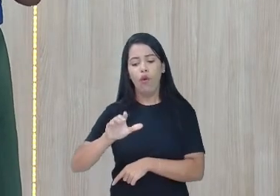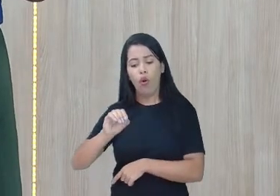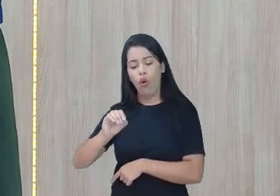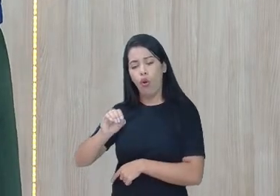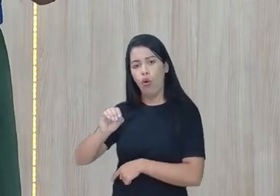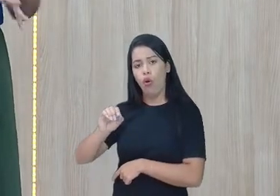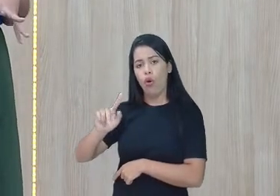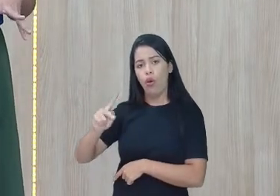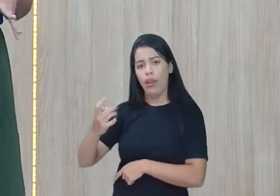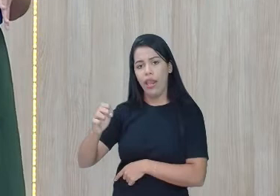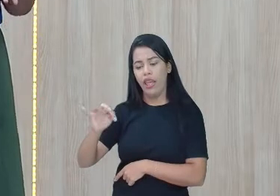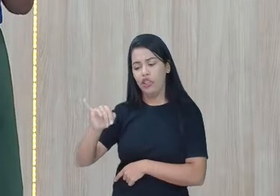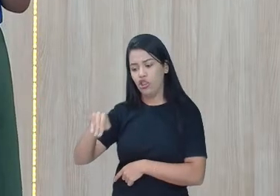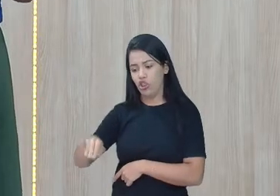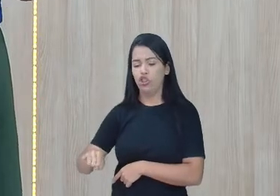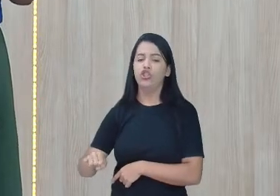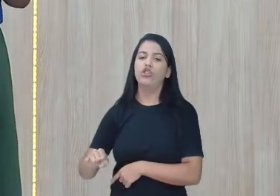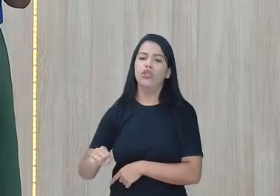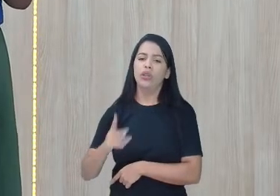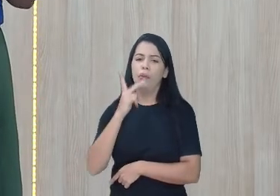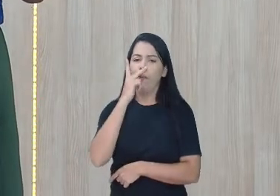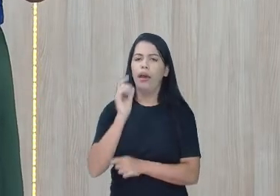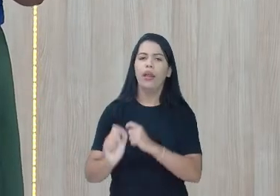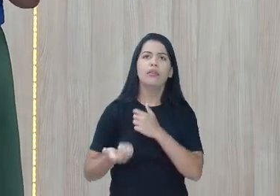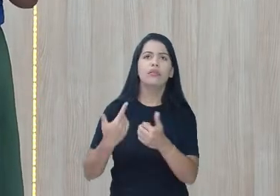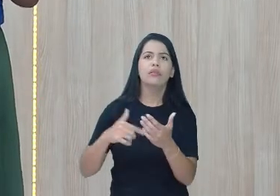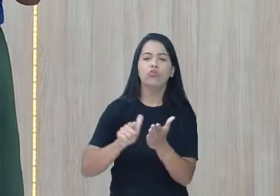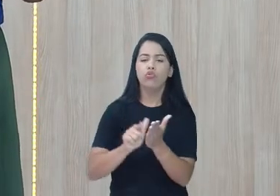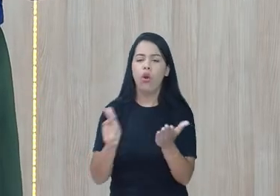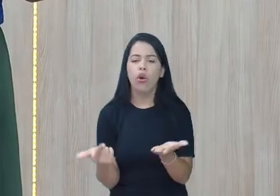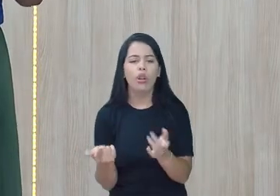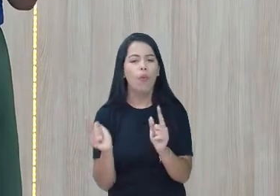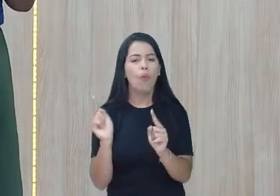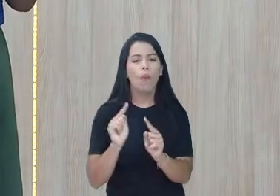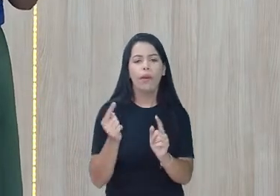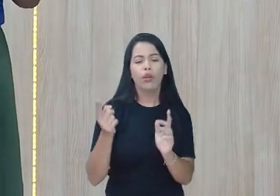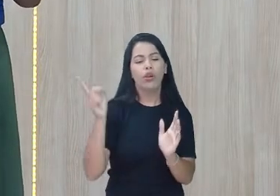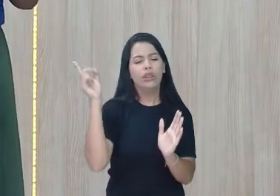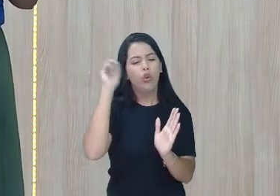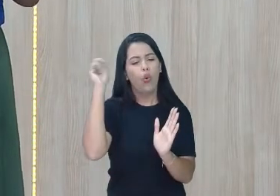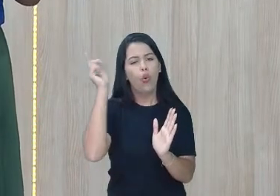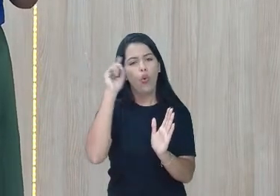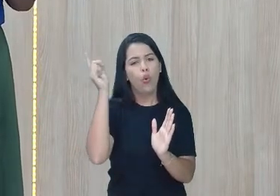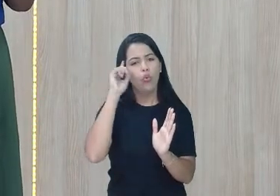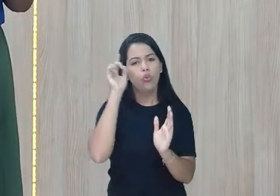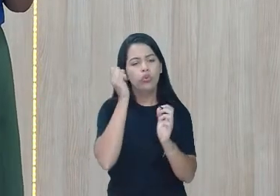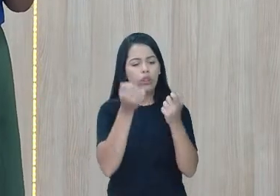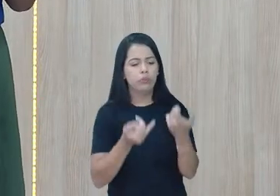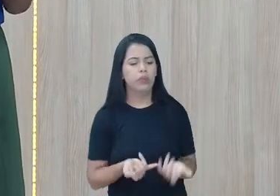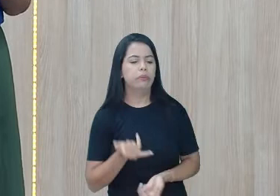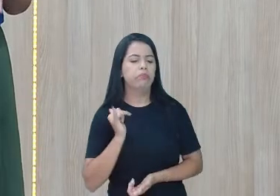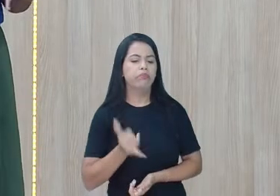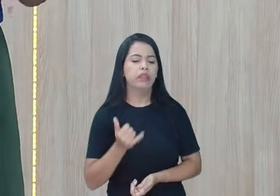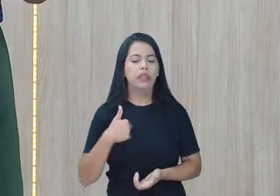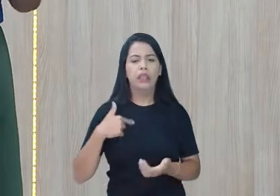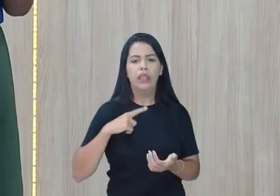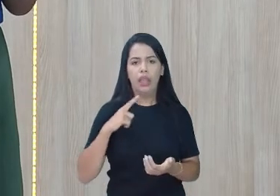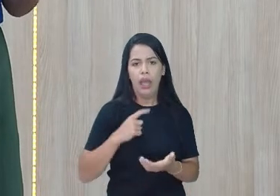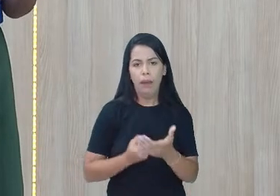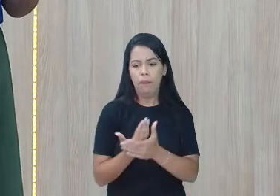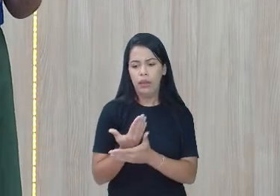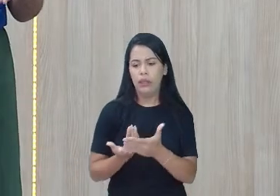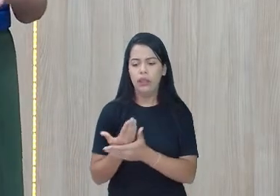você vai acompanhando, como se fosse uma novela, diariamente ou semanalmente, ou seja, que tem a sua publicação de